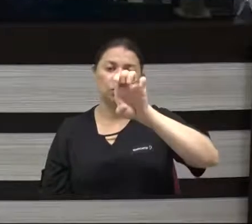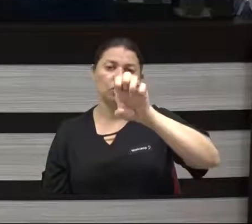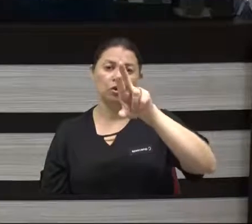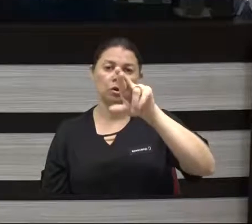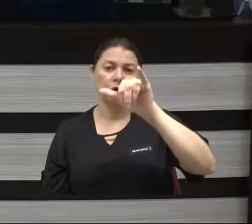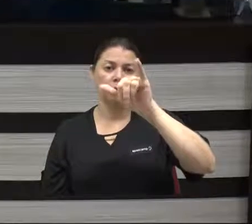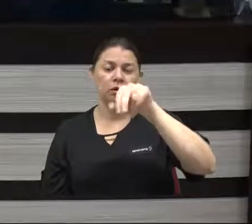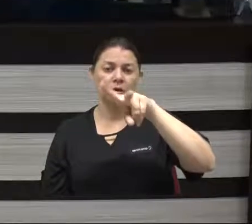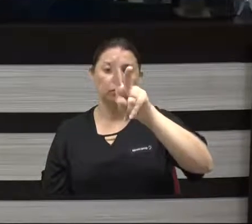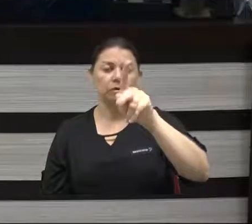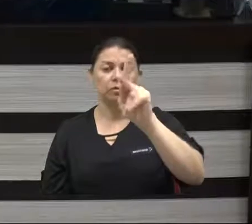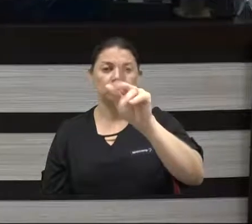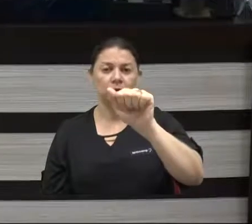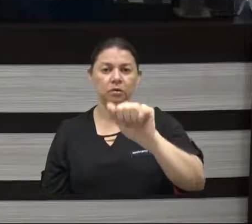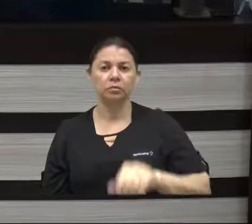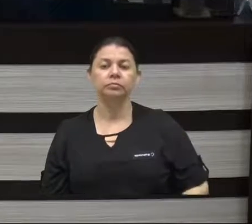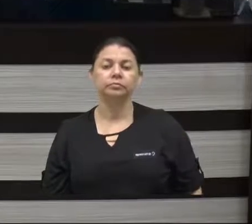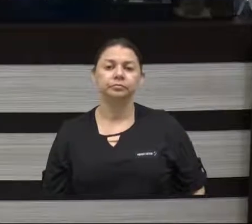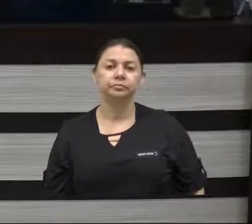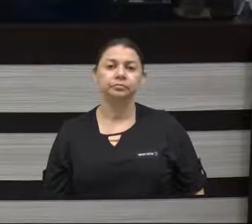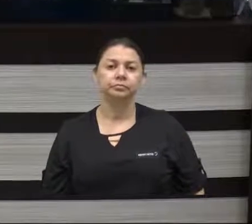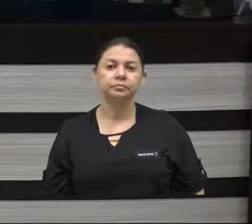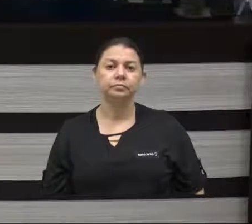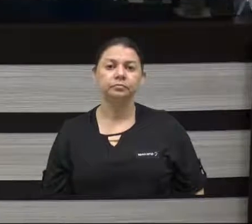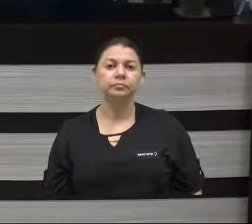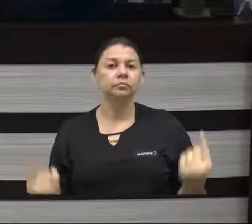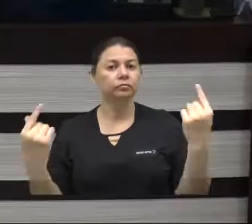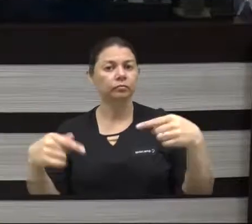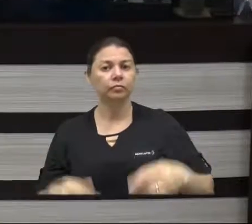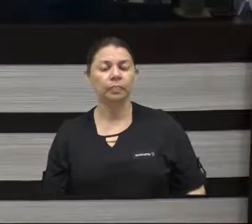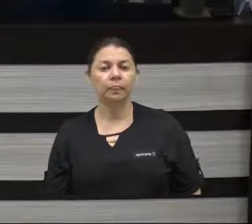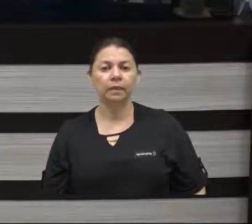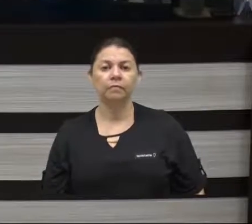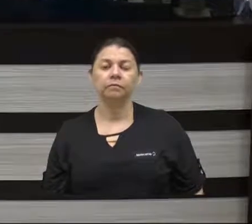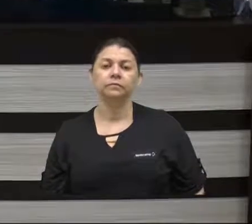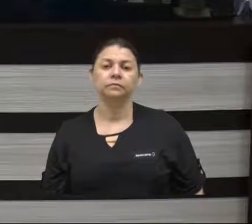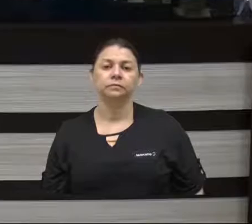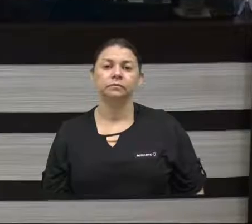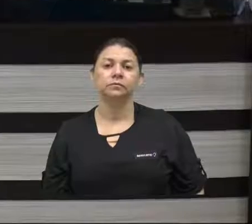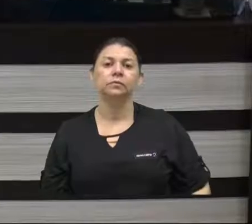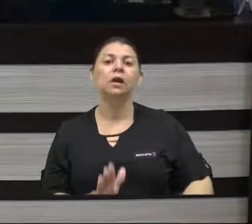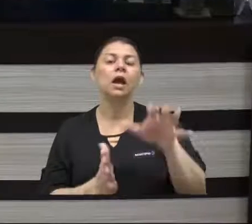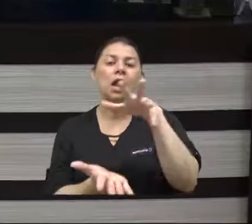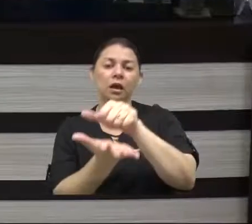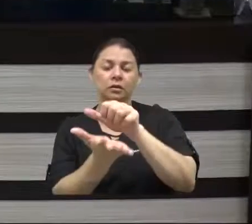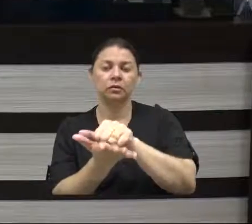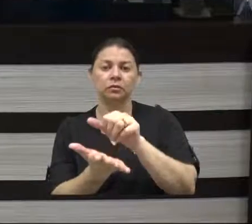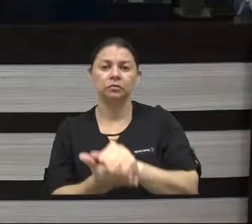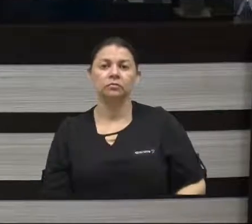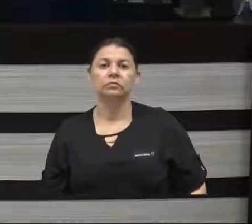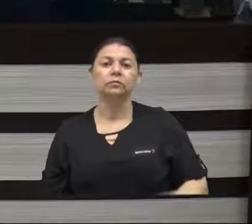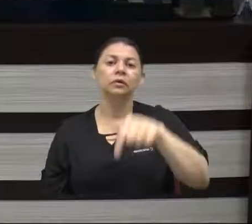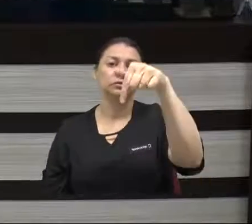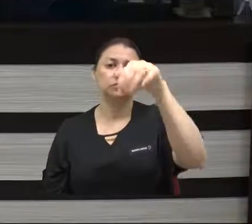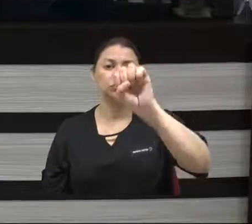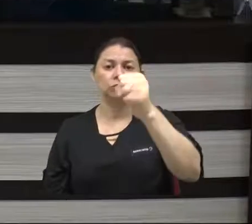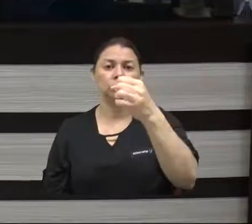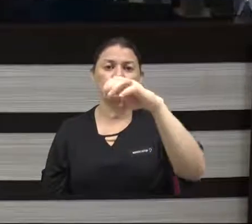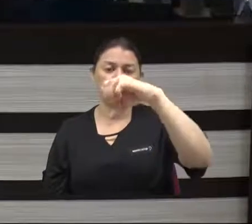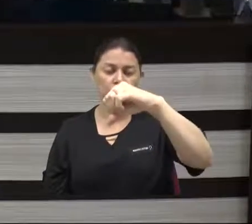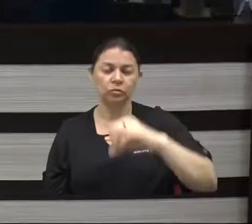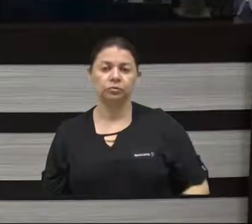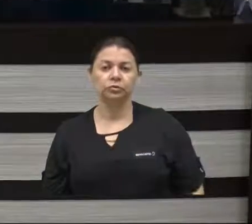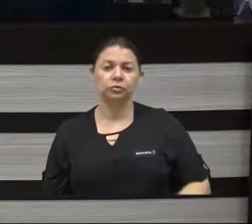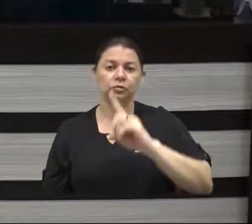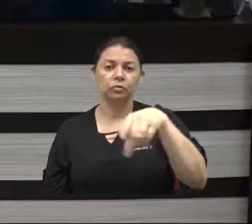discussão. Não havendo executivo. Requerimento número 789/2018, requer informações ao Poder Executivo sobre piscina